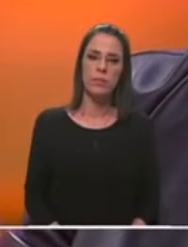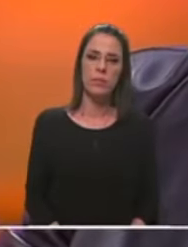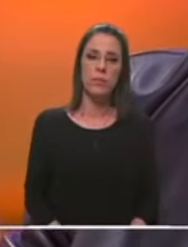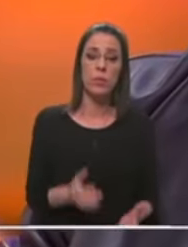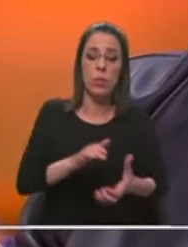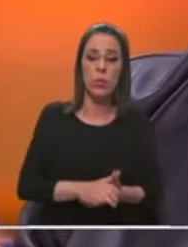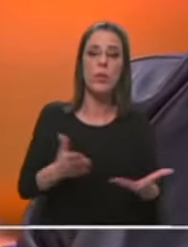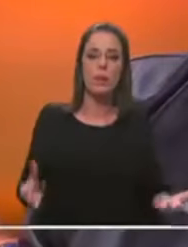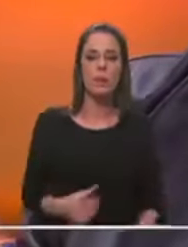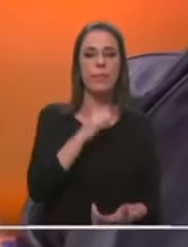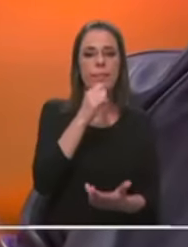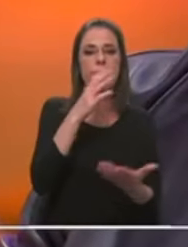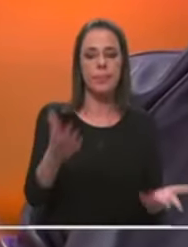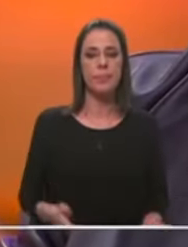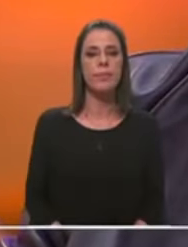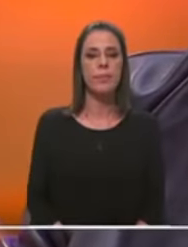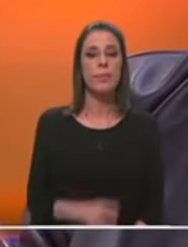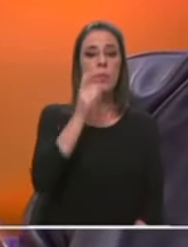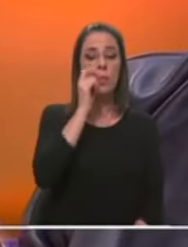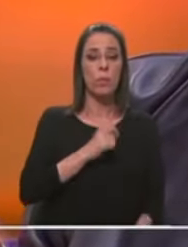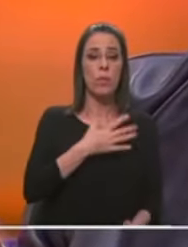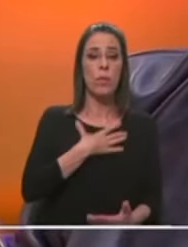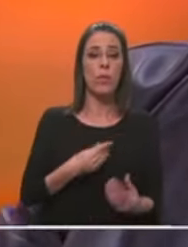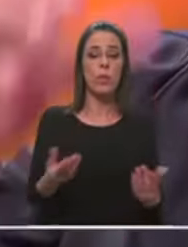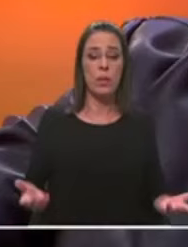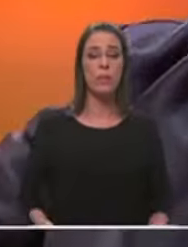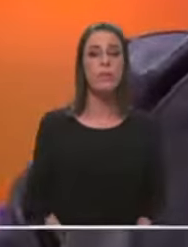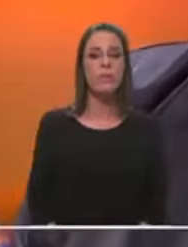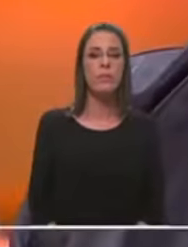Entre os casais há sempre. Claro. O meu pai também gostava muito